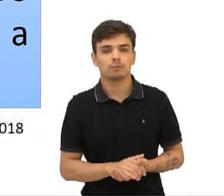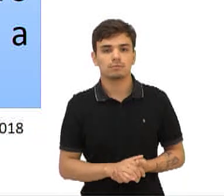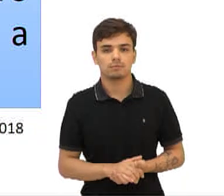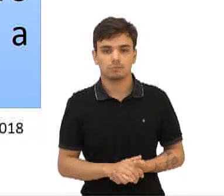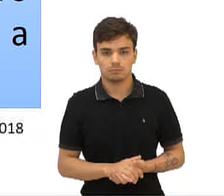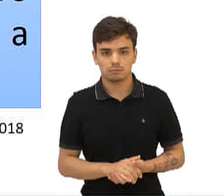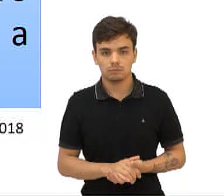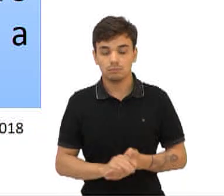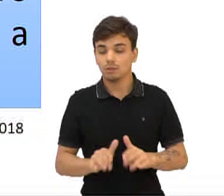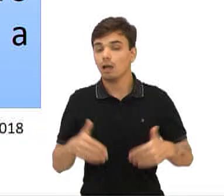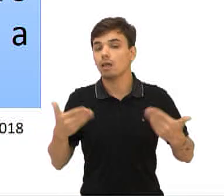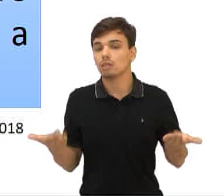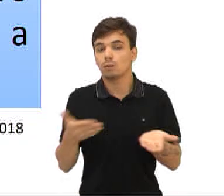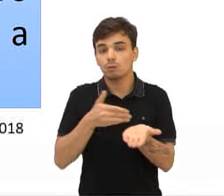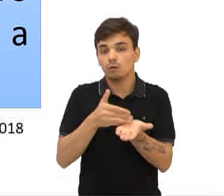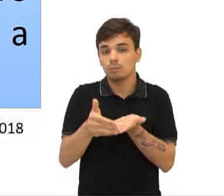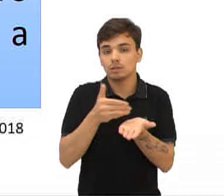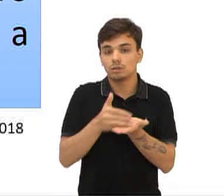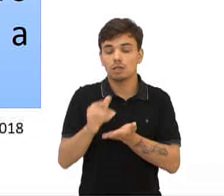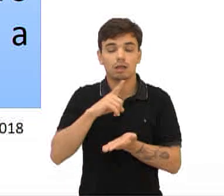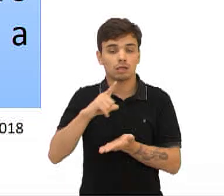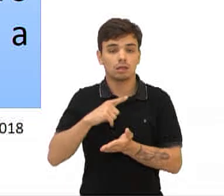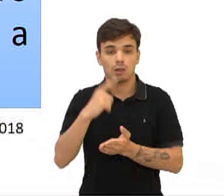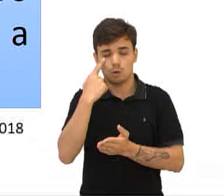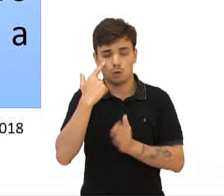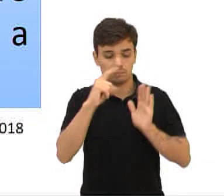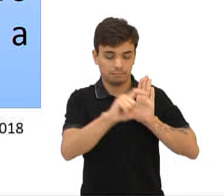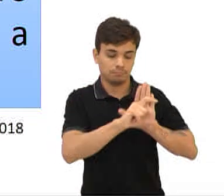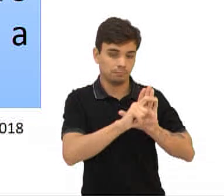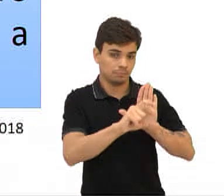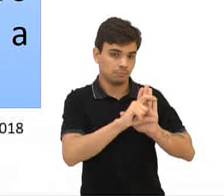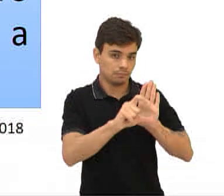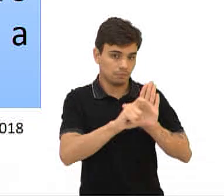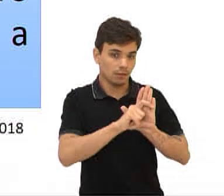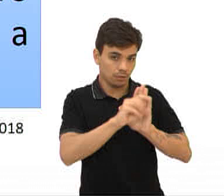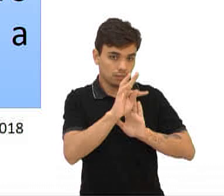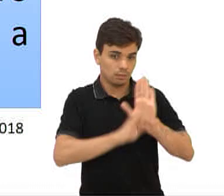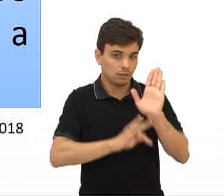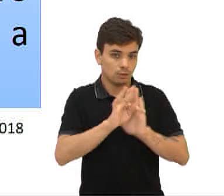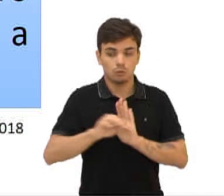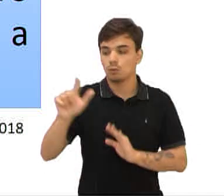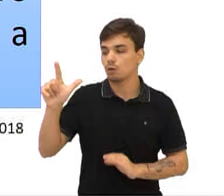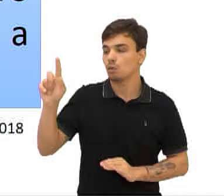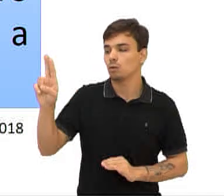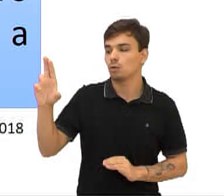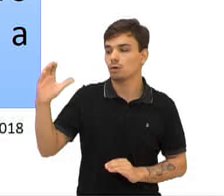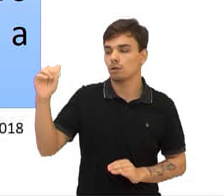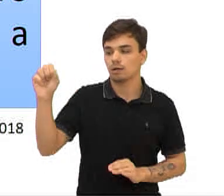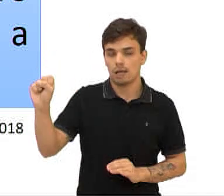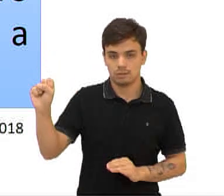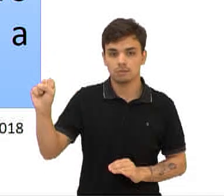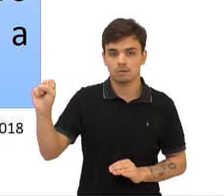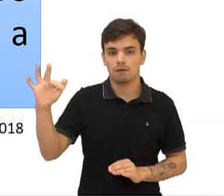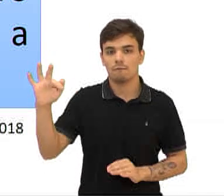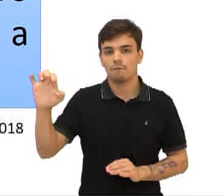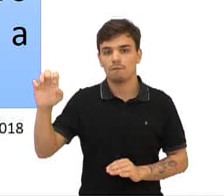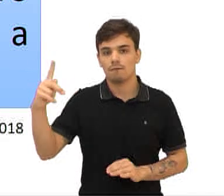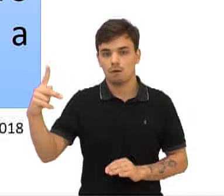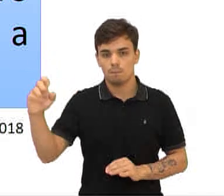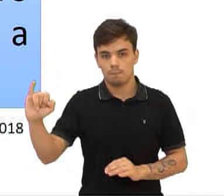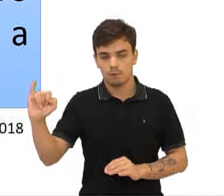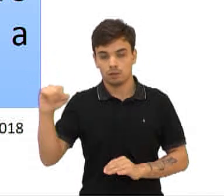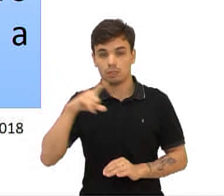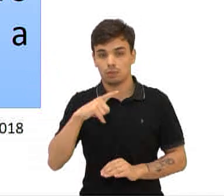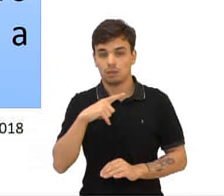Então, para iniciar, a gente pegou um trechinho do texto do Lucas Felpe, que ele tirou nota 1000, tá?